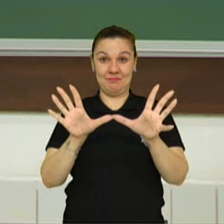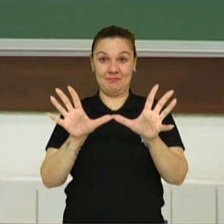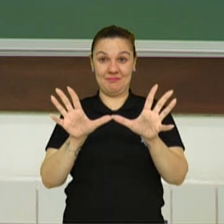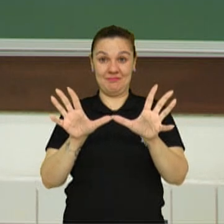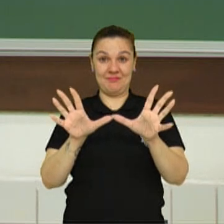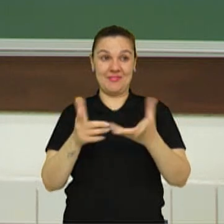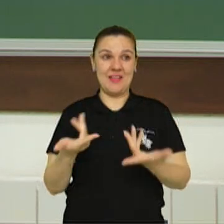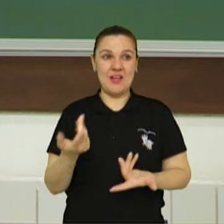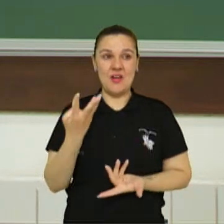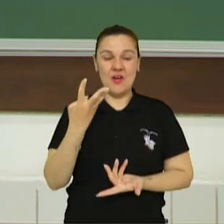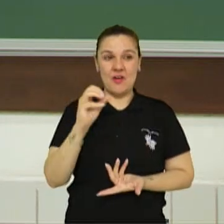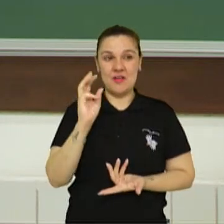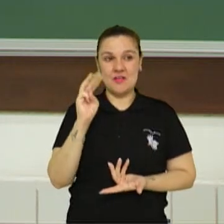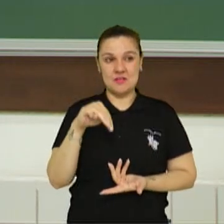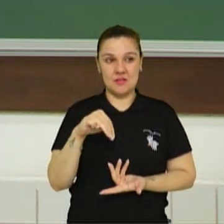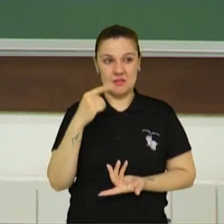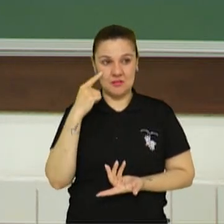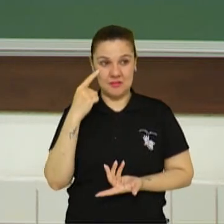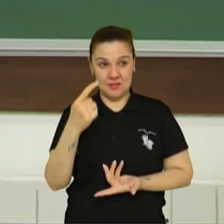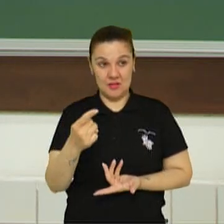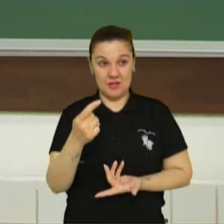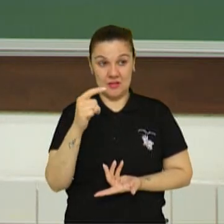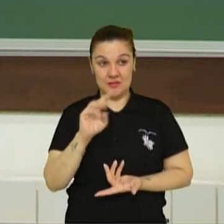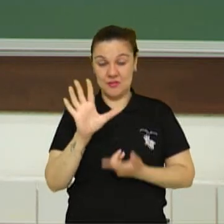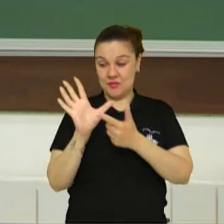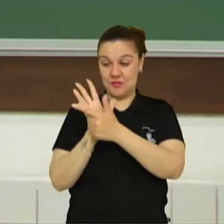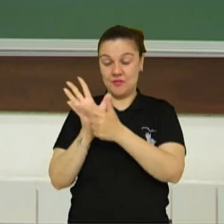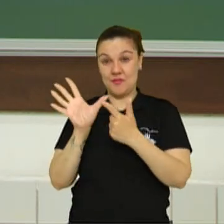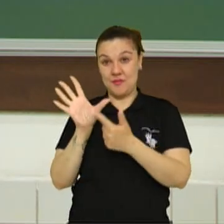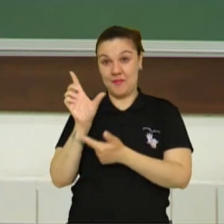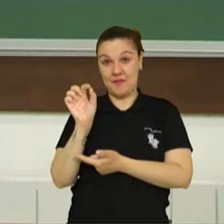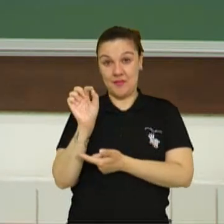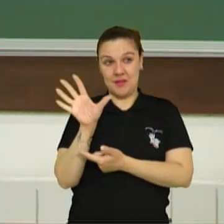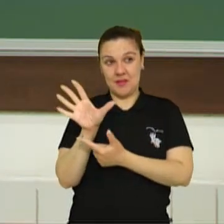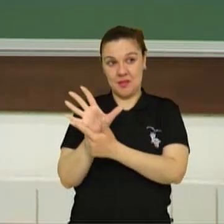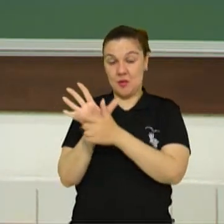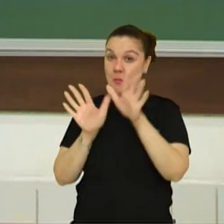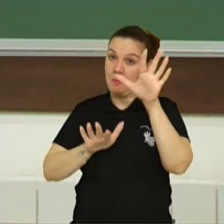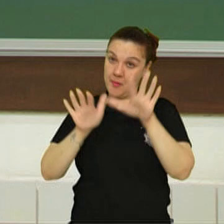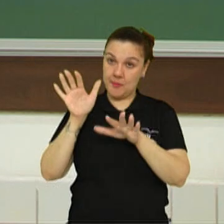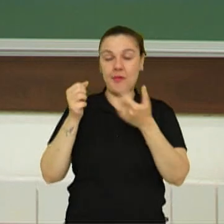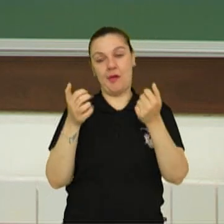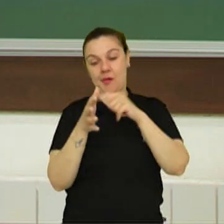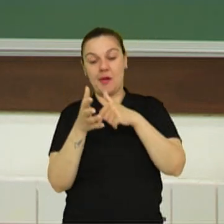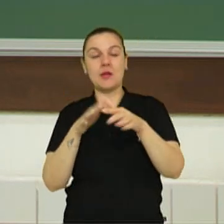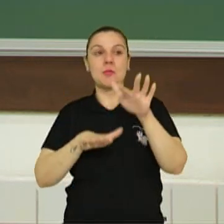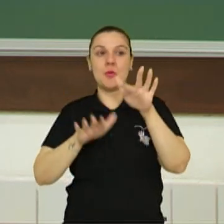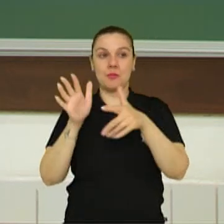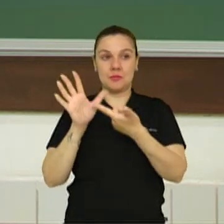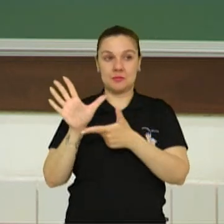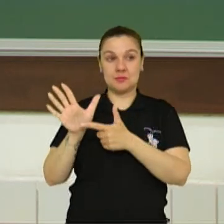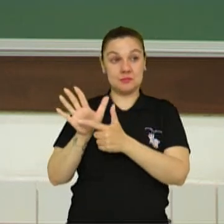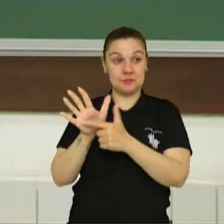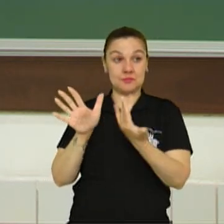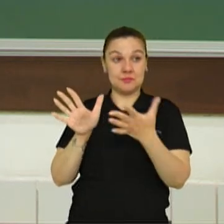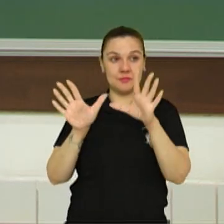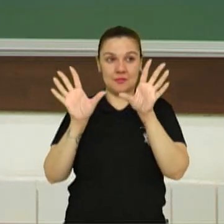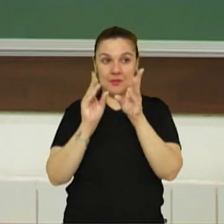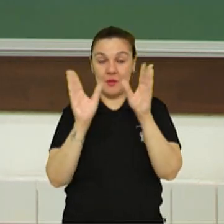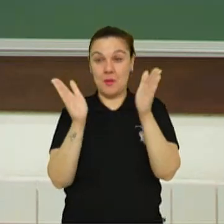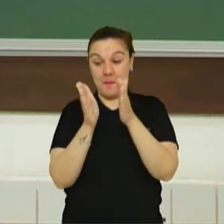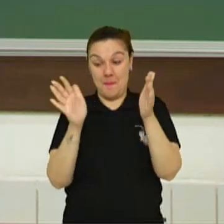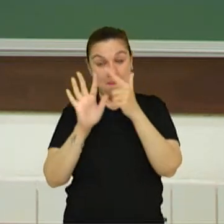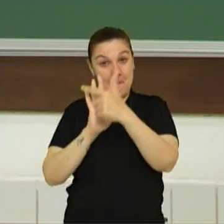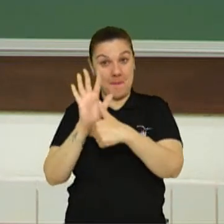pensa, são 40 centímetros, 10 centímetros, pense, lembra lá, 20 centímetros a professora falou que é mais ou menos. É claro que não é com certeza, né? Porque todo mundo tem mão